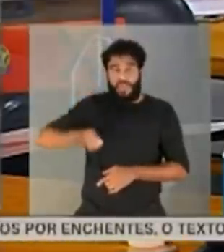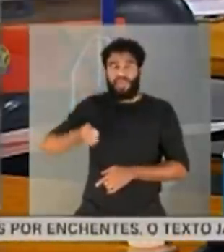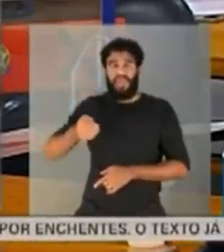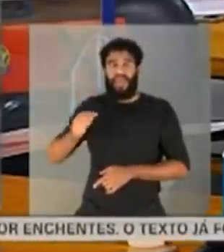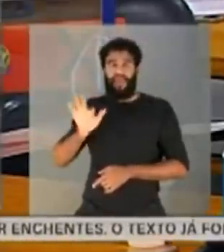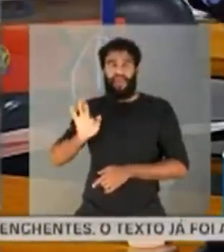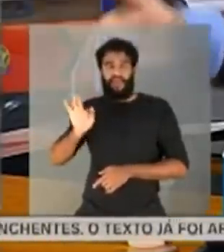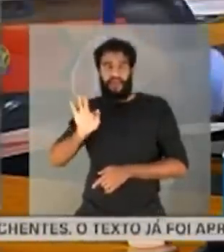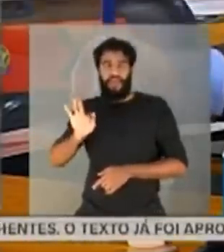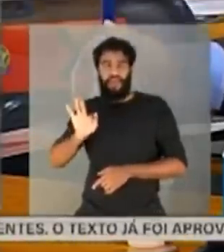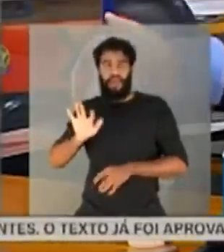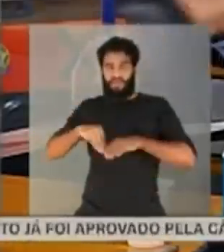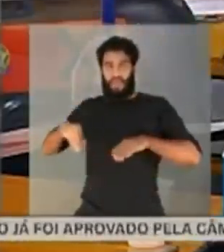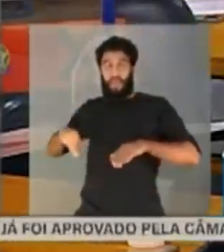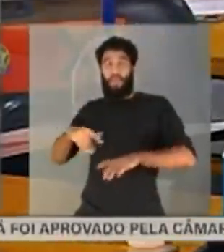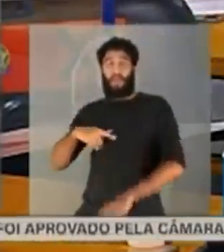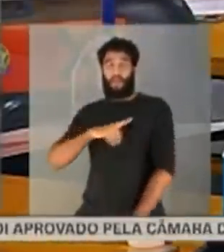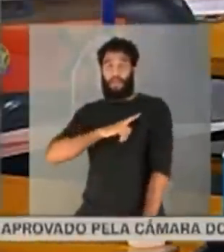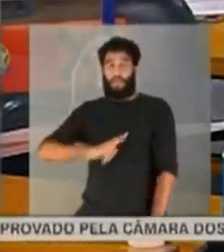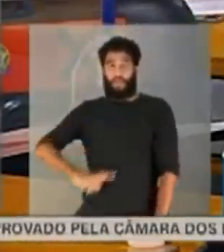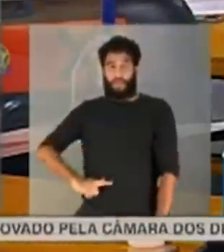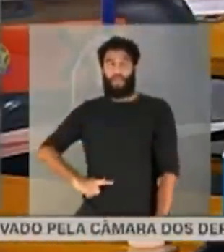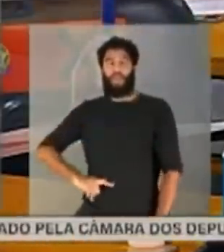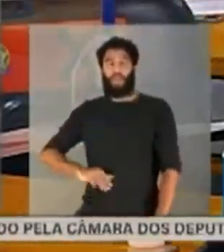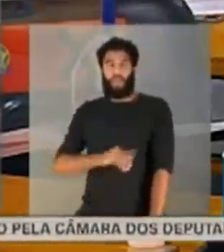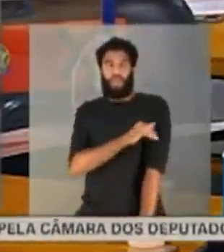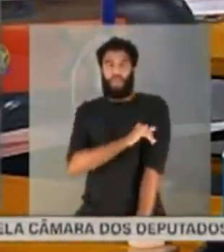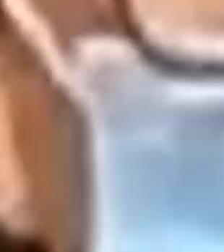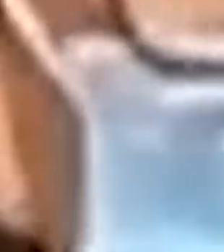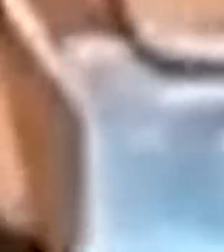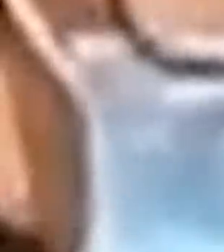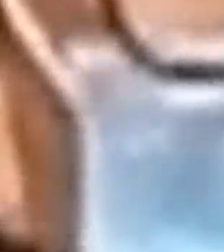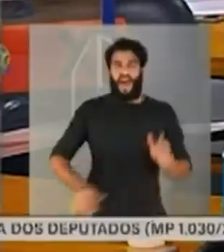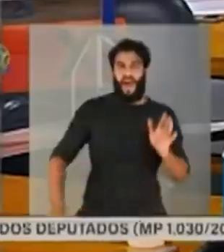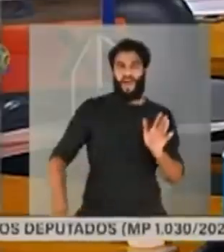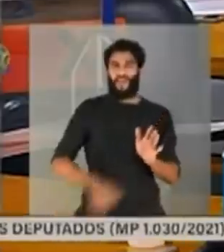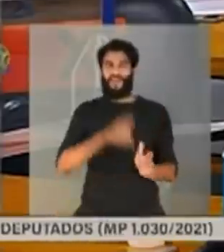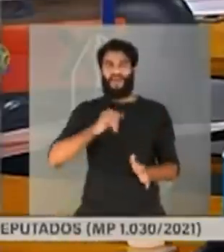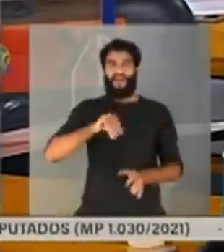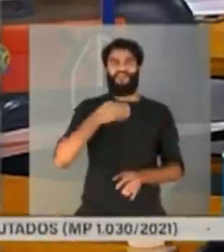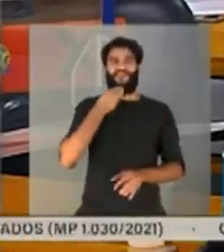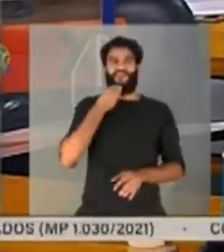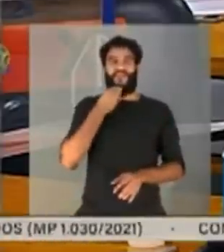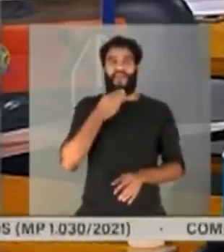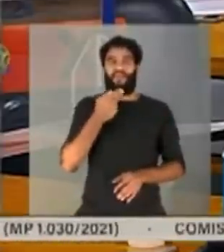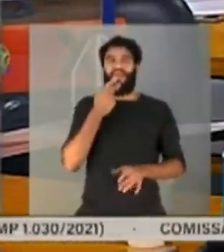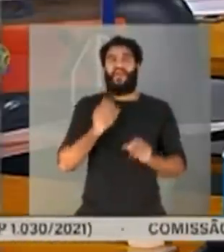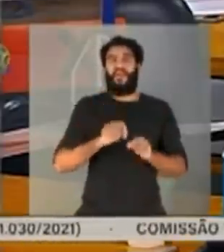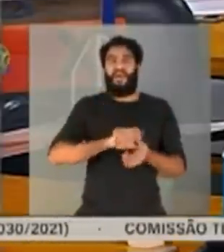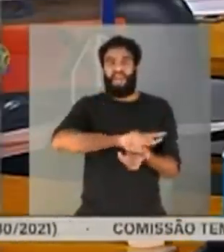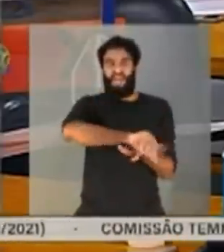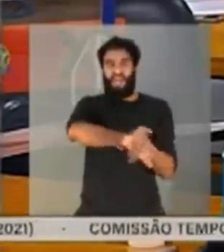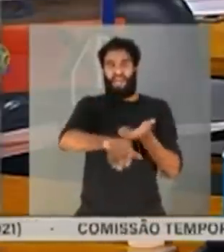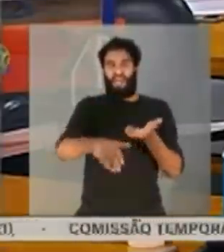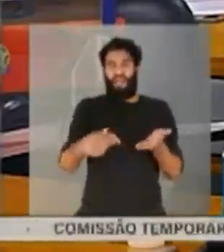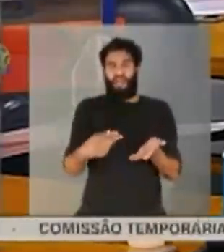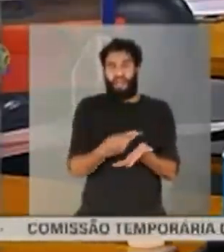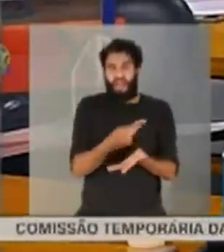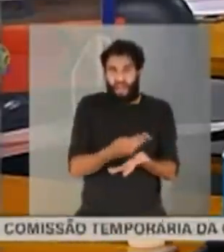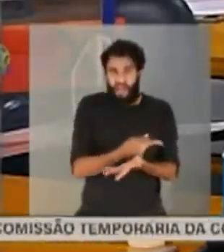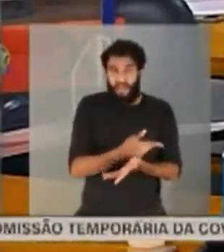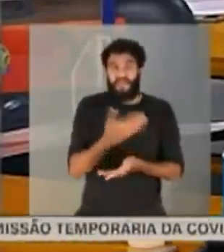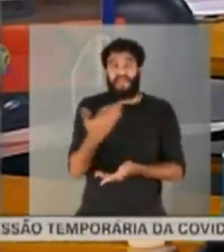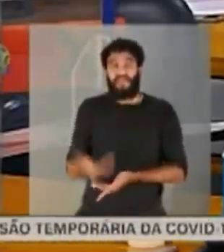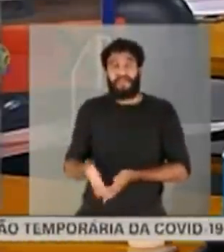ser governador do Rio de Janeiro. Na primeira oportunidade fez um monte de lambança. Então eu quero lhe dizer o seguinte, o senhor envergonhou a